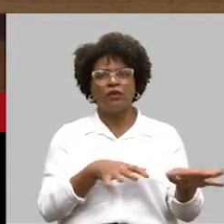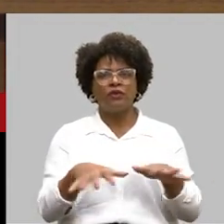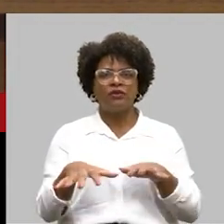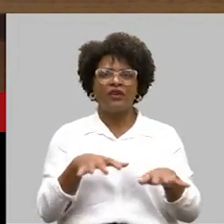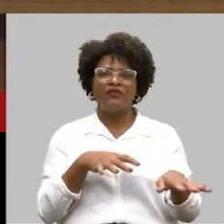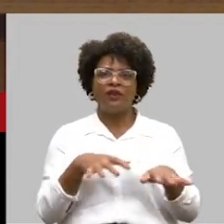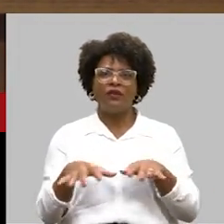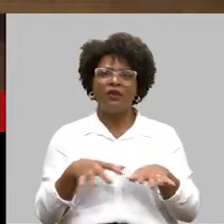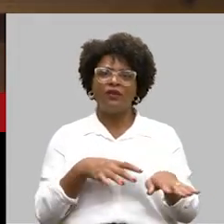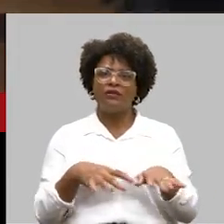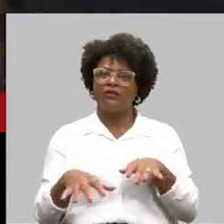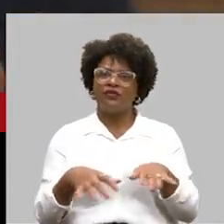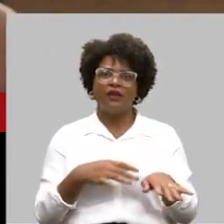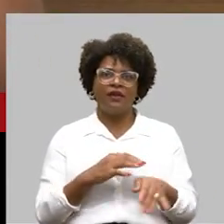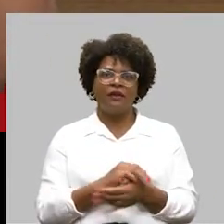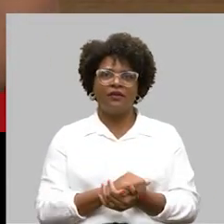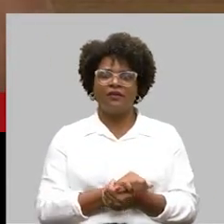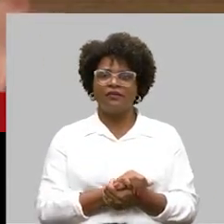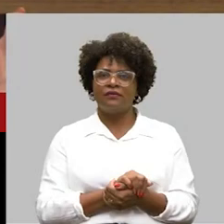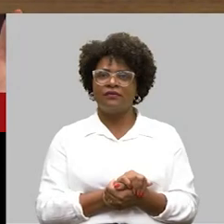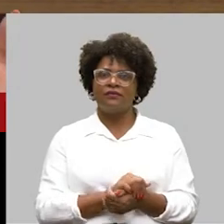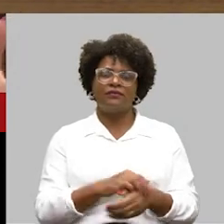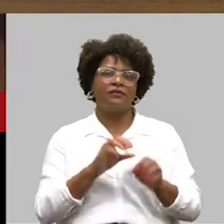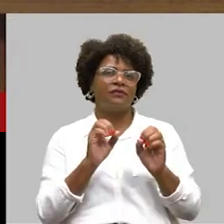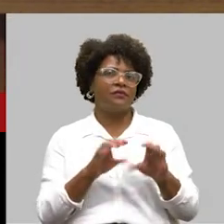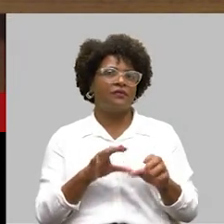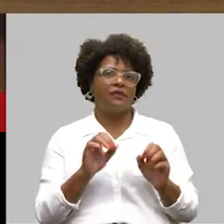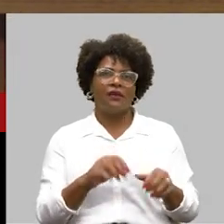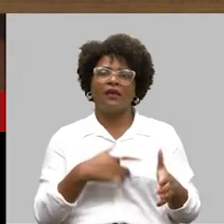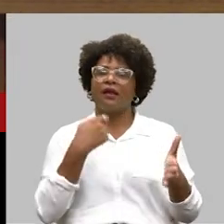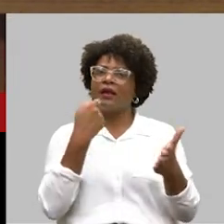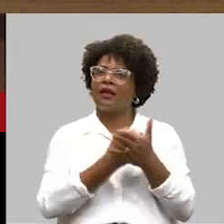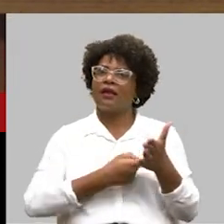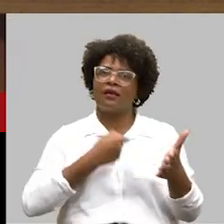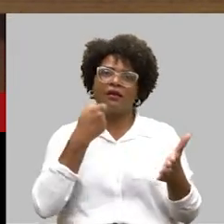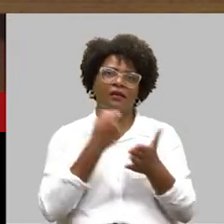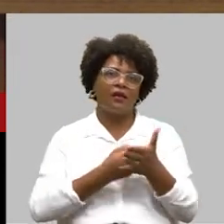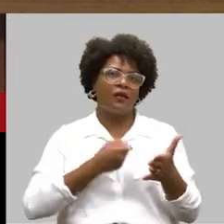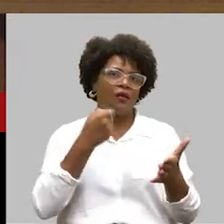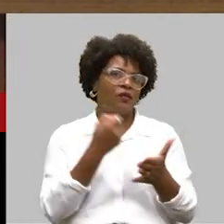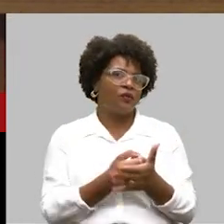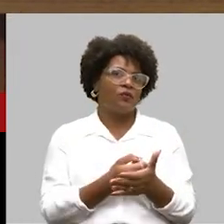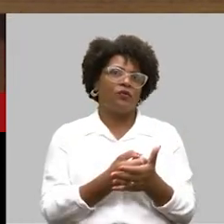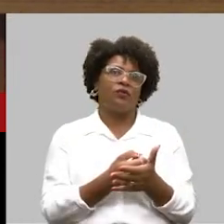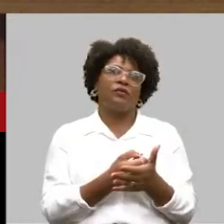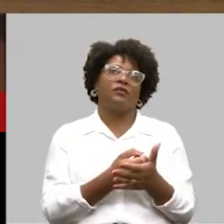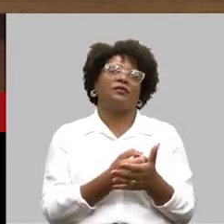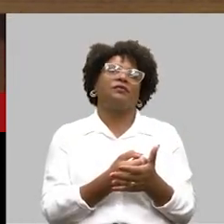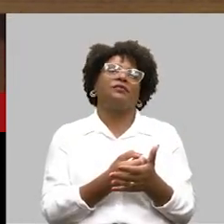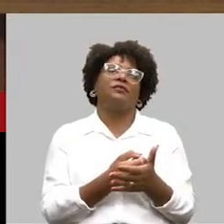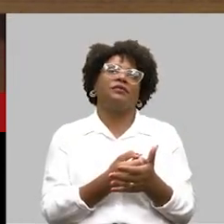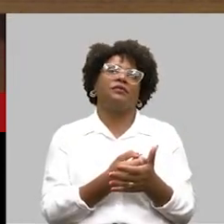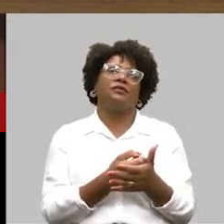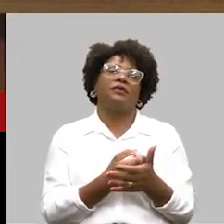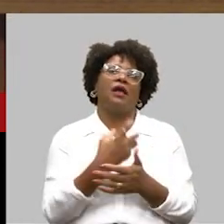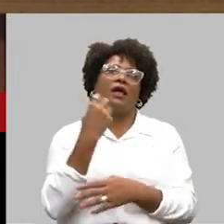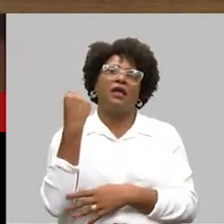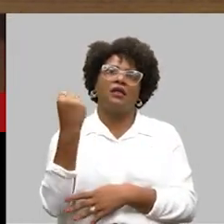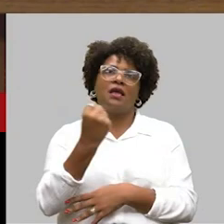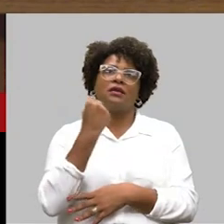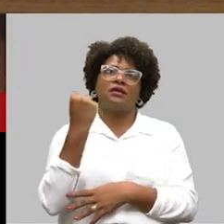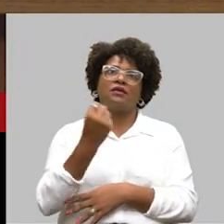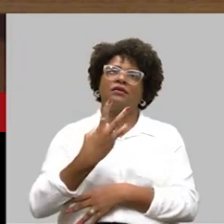PR os povos indígenas a educação ela tá na luta Como já foi falado né a gente fala na luta na resistência na